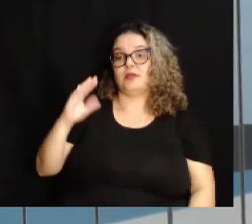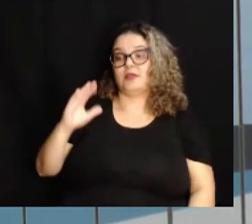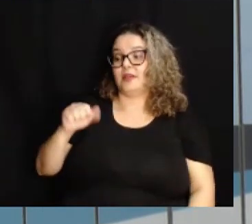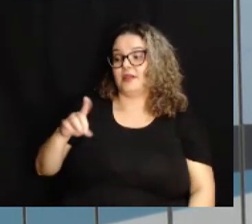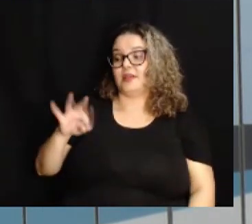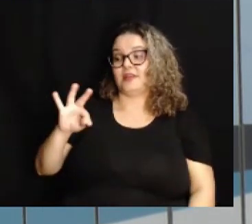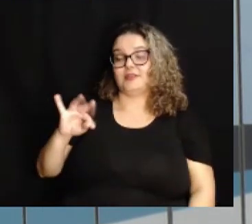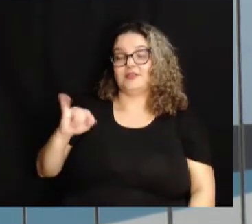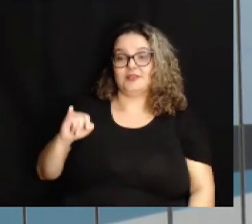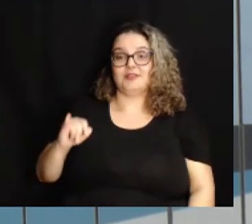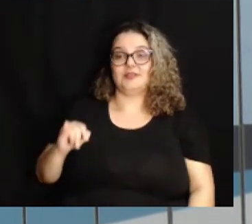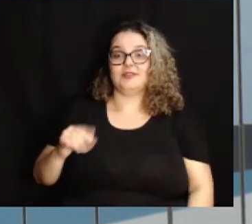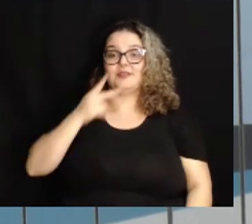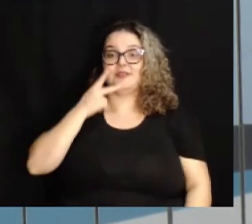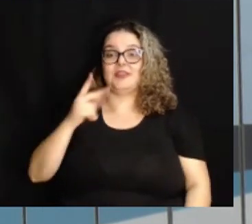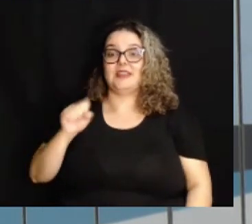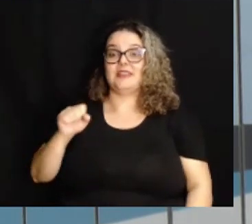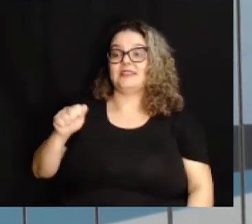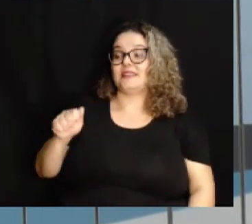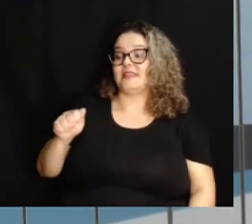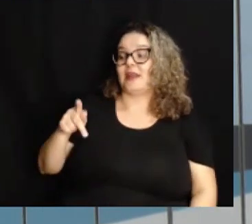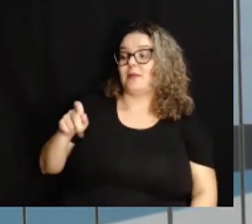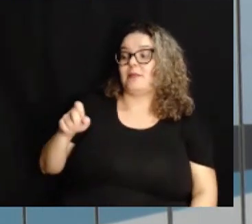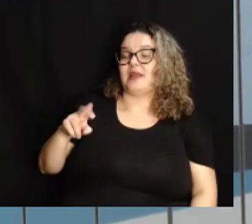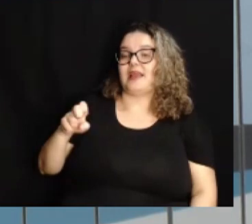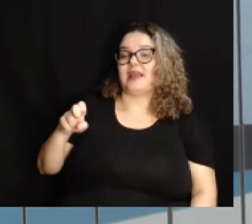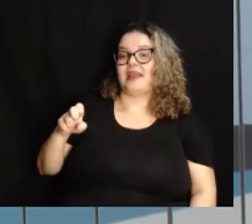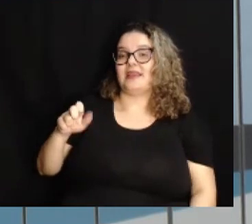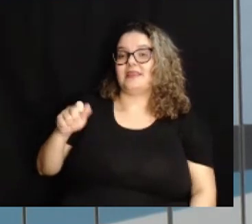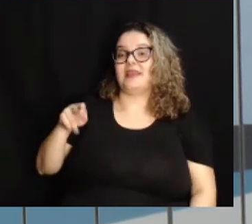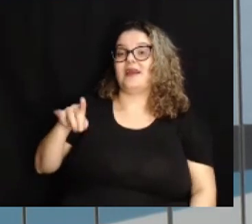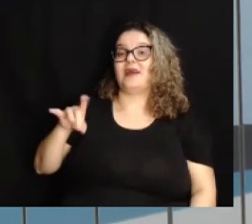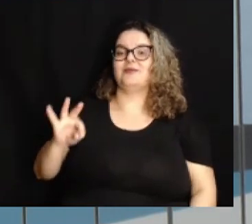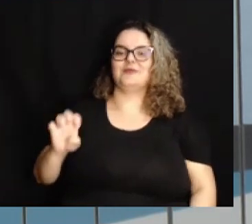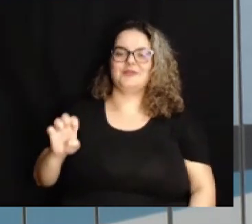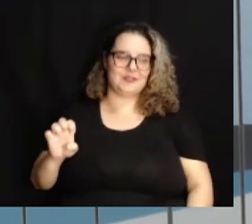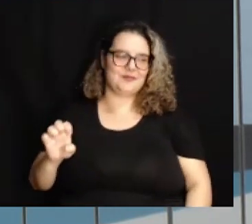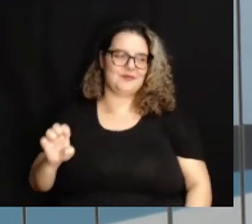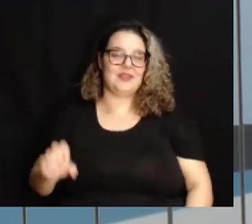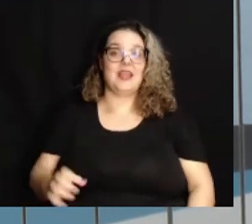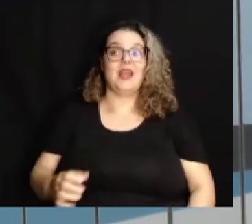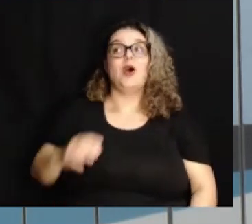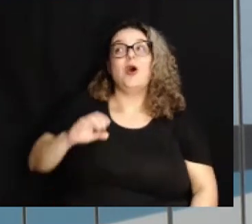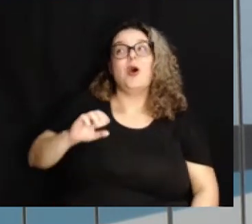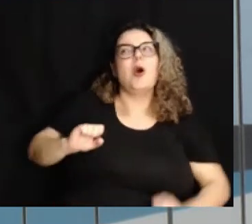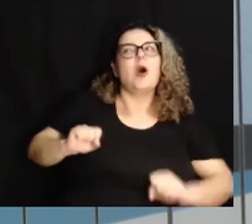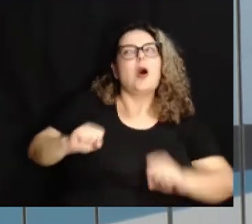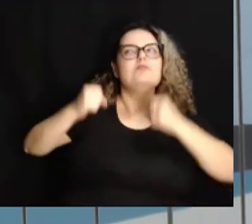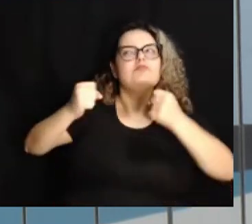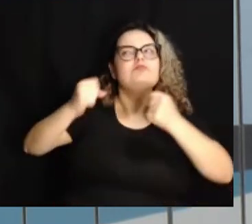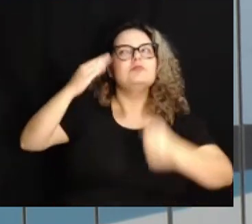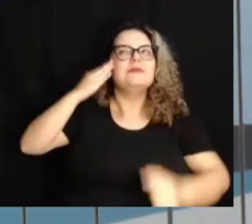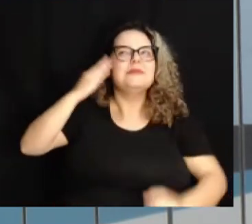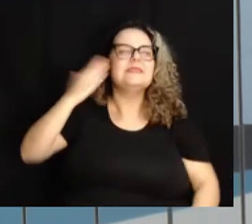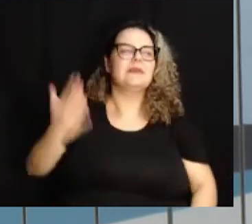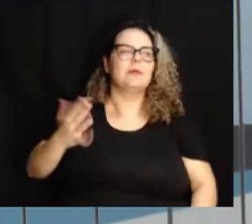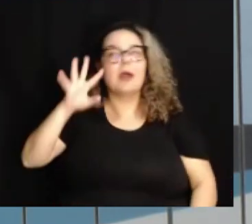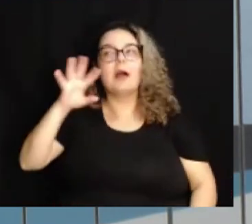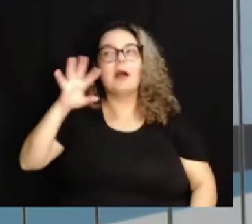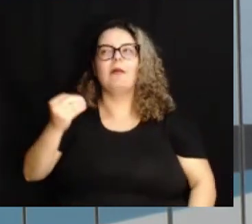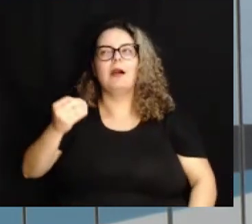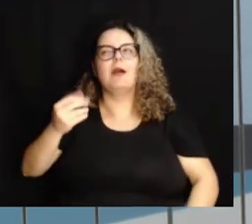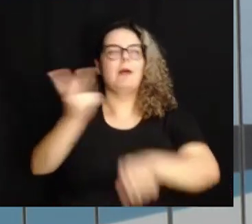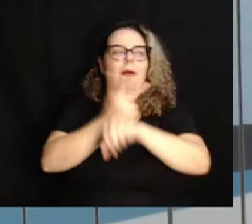sapere aude, que significa ouse saber. Ouse saber, buscar de fato essa sabedoria dentro de nós,